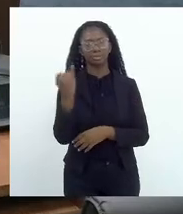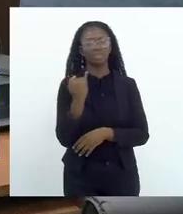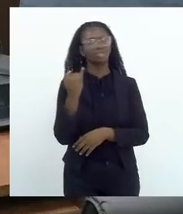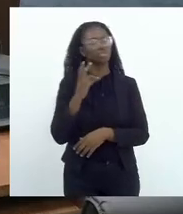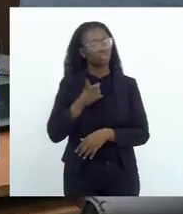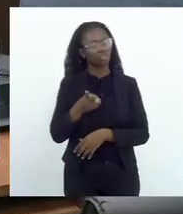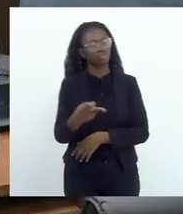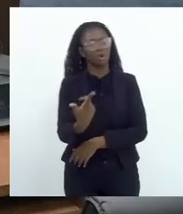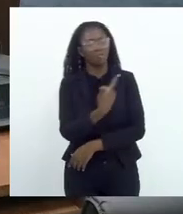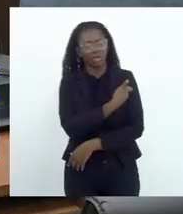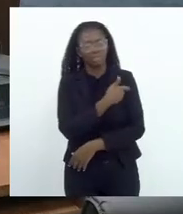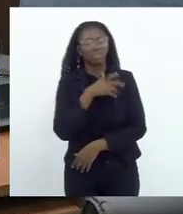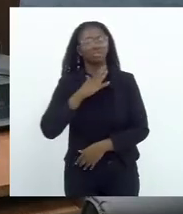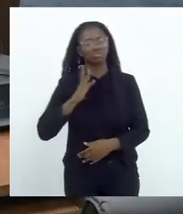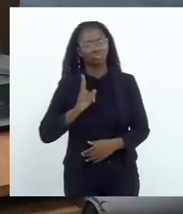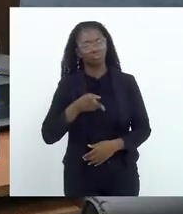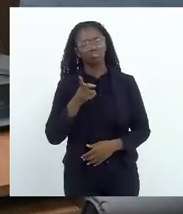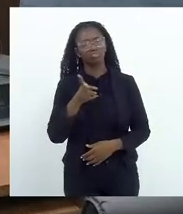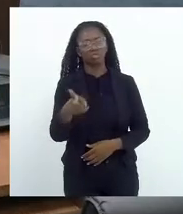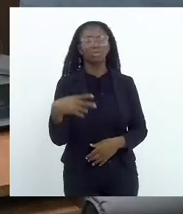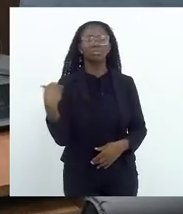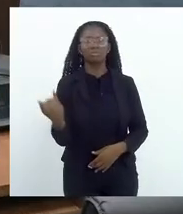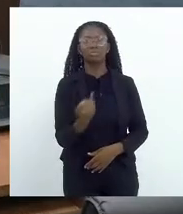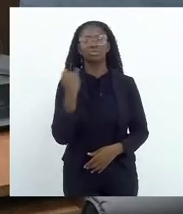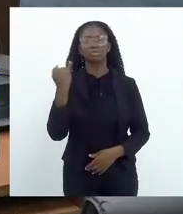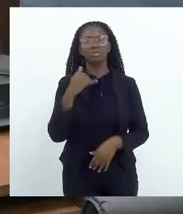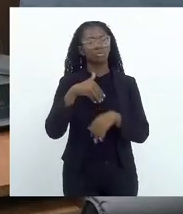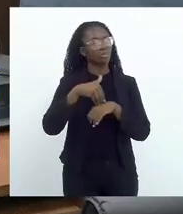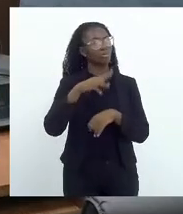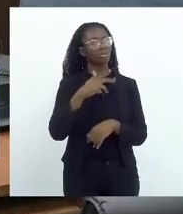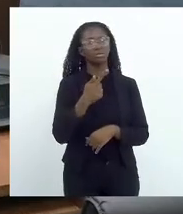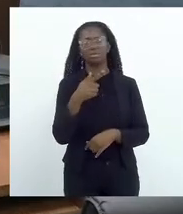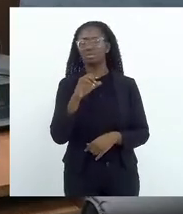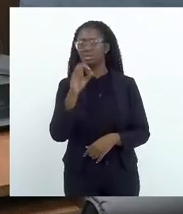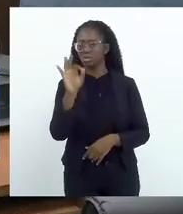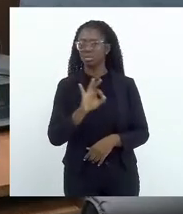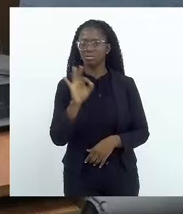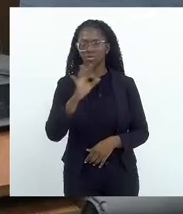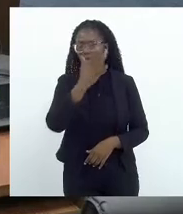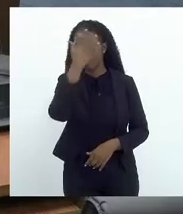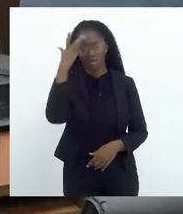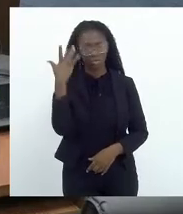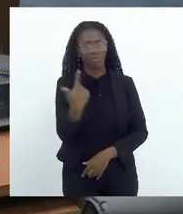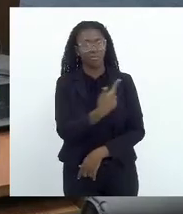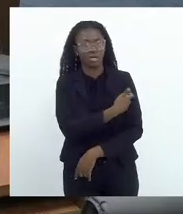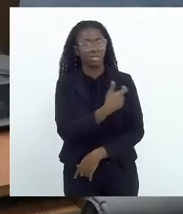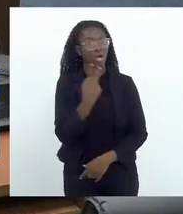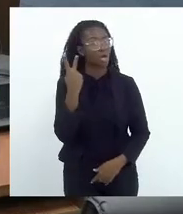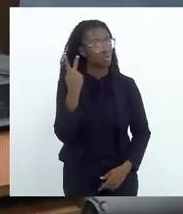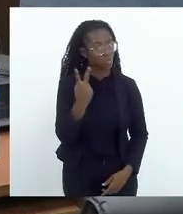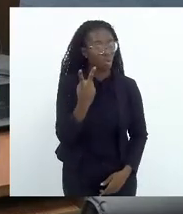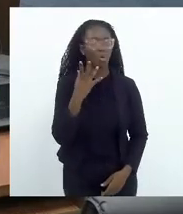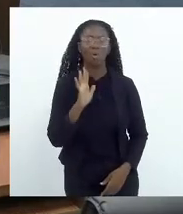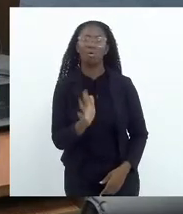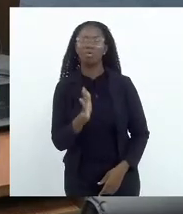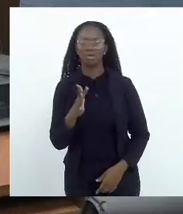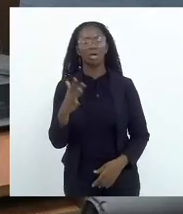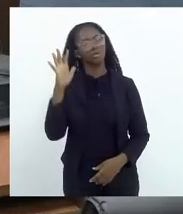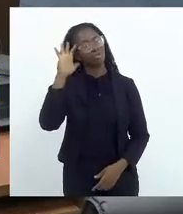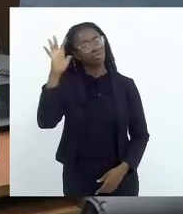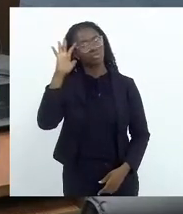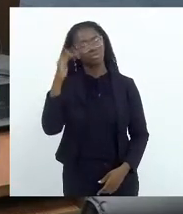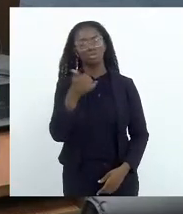vacinal, é importante que a gente tenha mais de 70% e, né, o nosso sonho que 100%